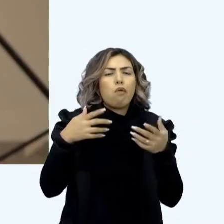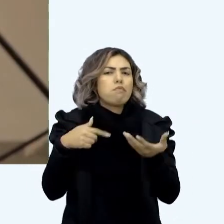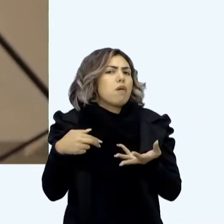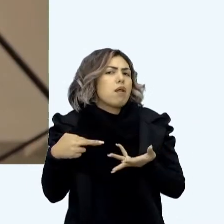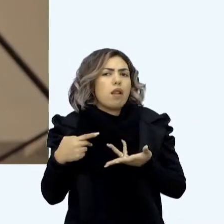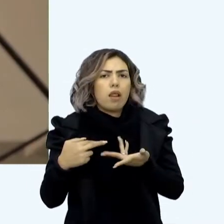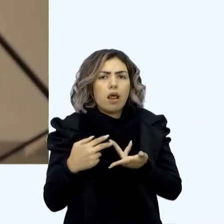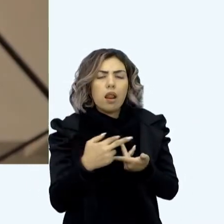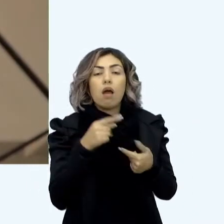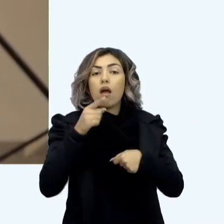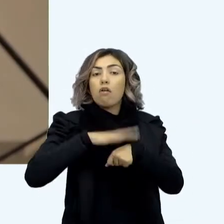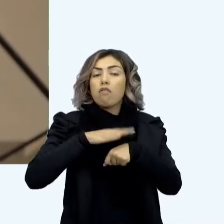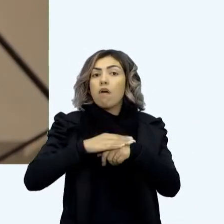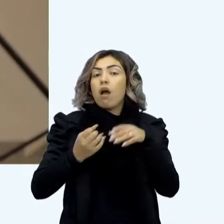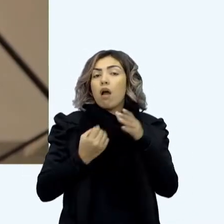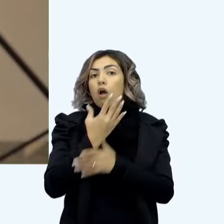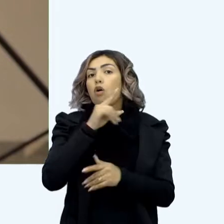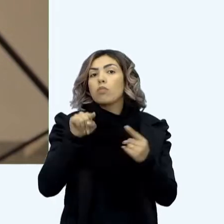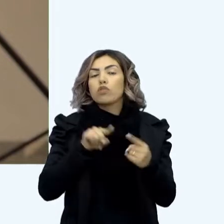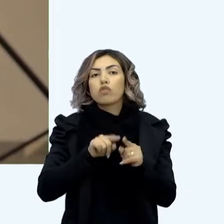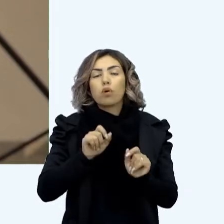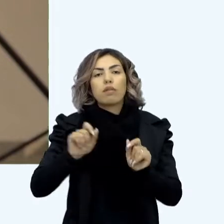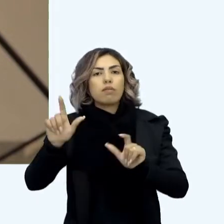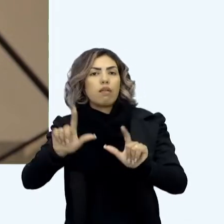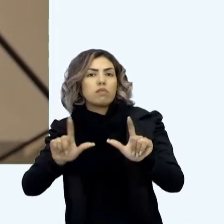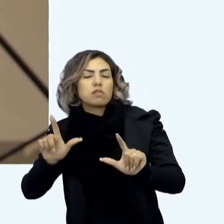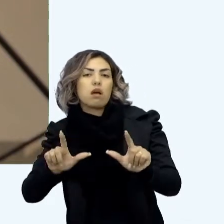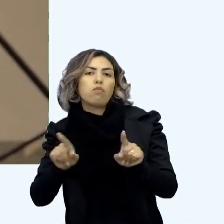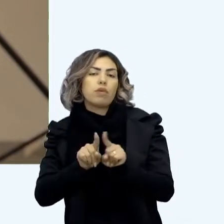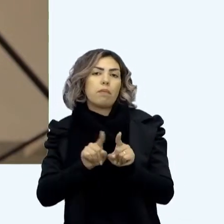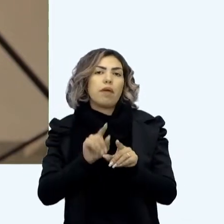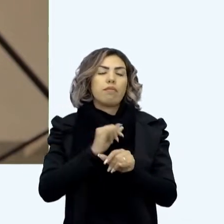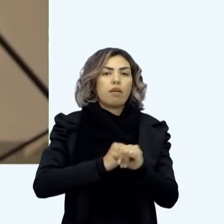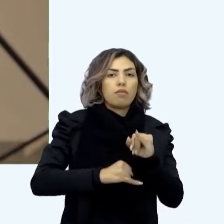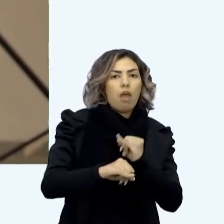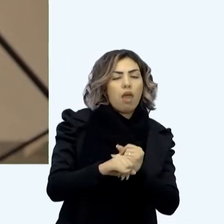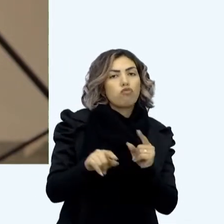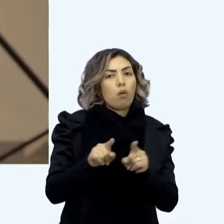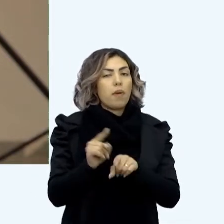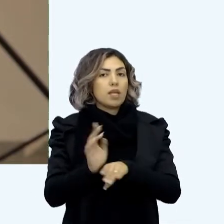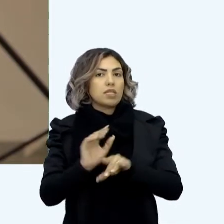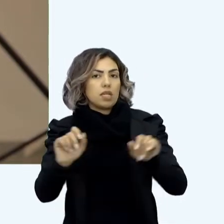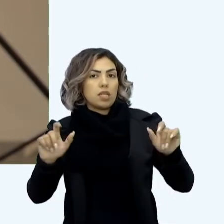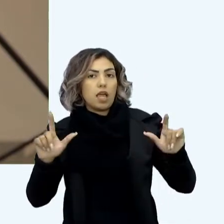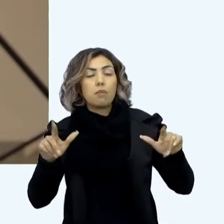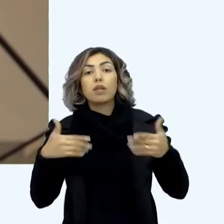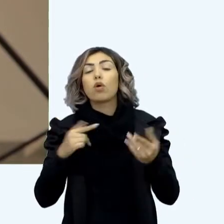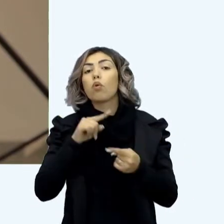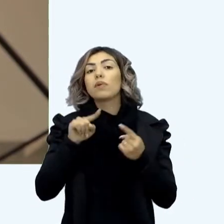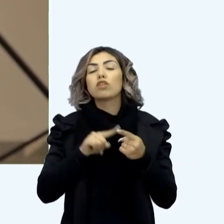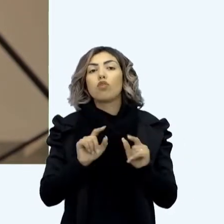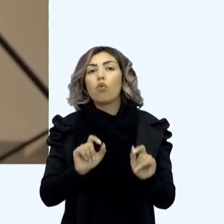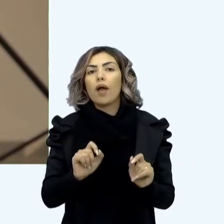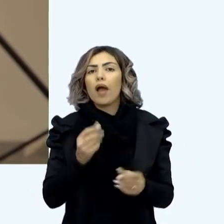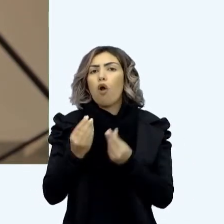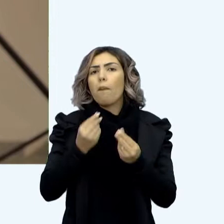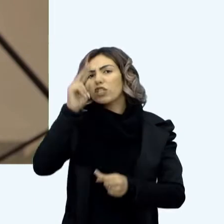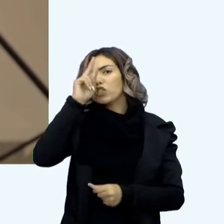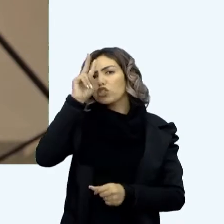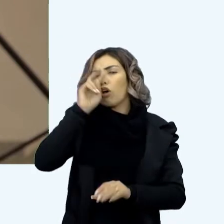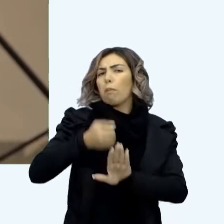televisão, internet, né? Então, o nosso propósito é estudar a história do cinema escrita pelos filmes.